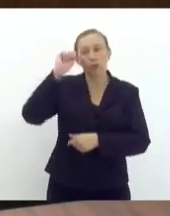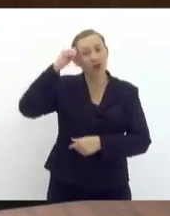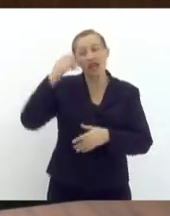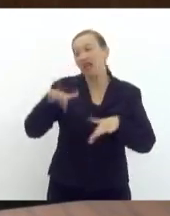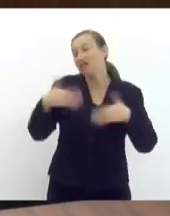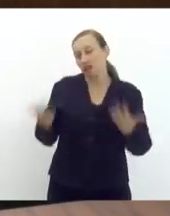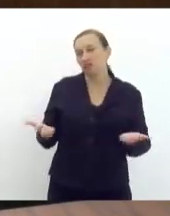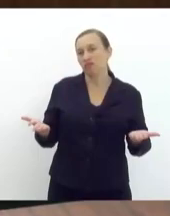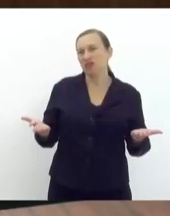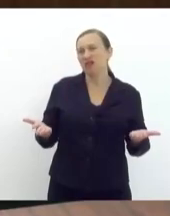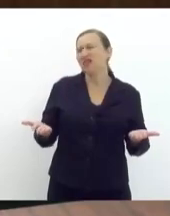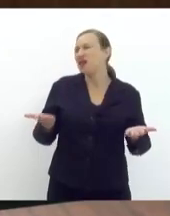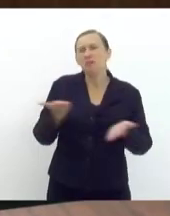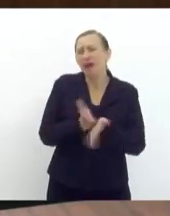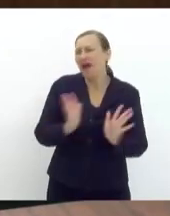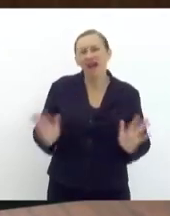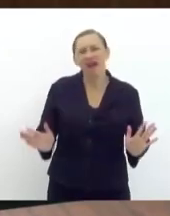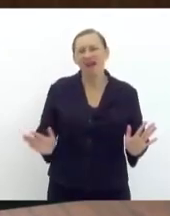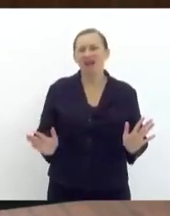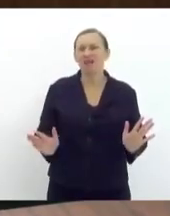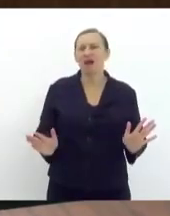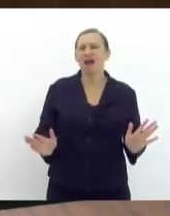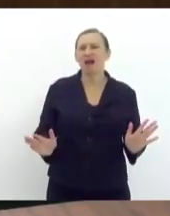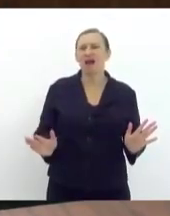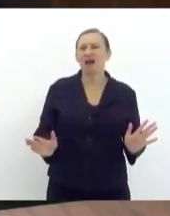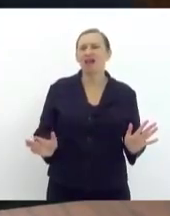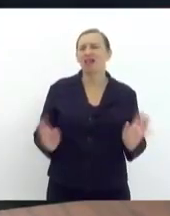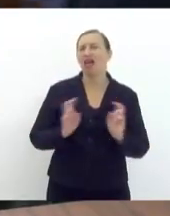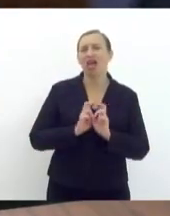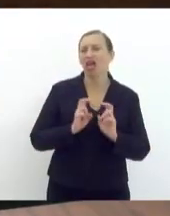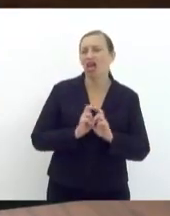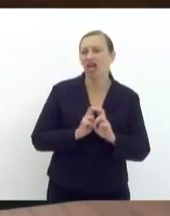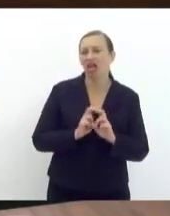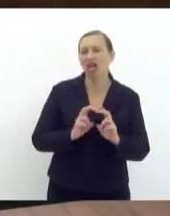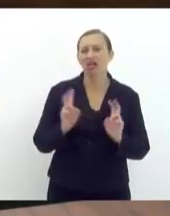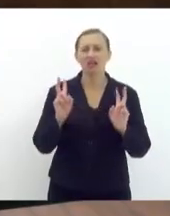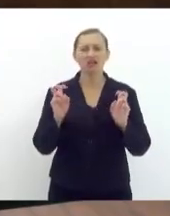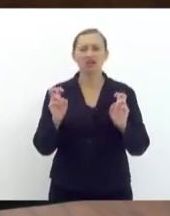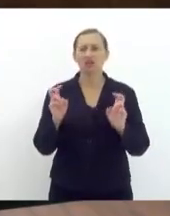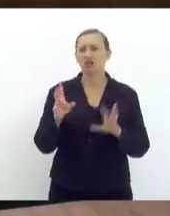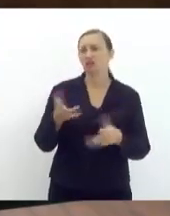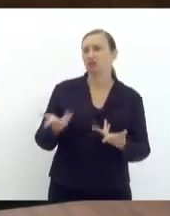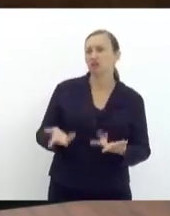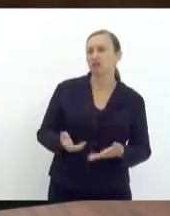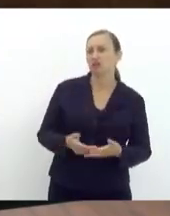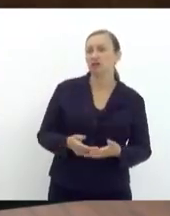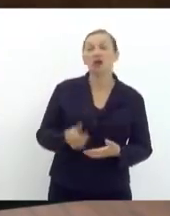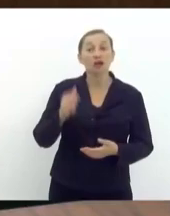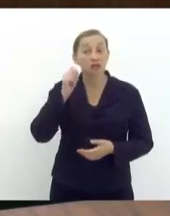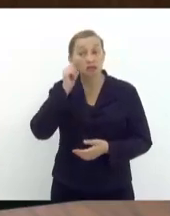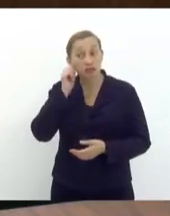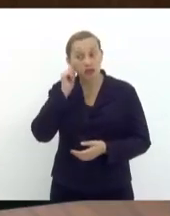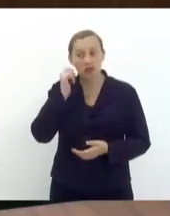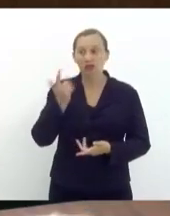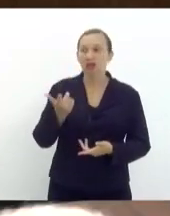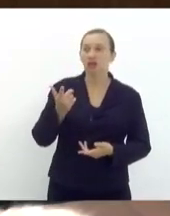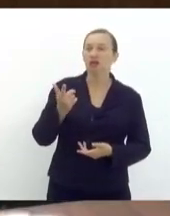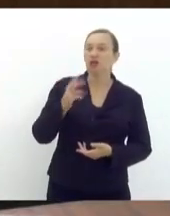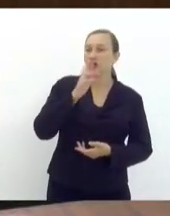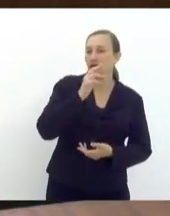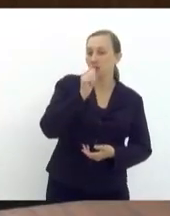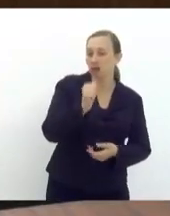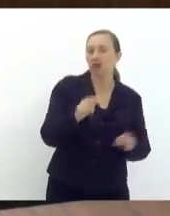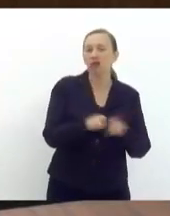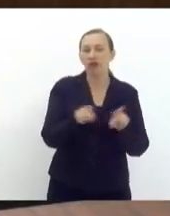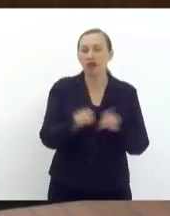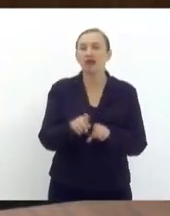por diante Então acho que nós devemos buscar aquele entendimento em pautas mais definidas tanto puxando ele do Amorim quanto da Renata Souza uma parada de ficar